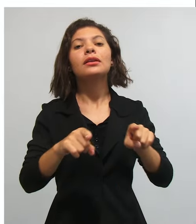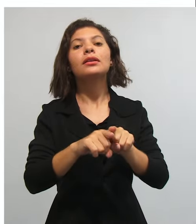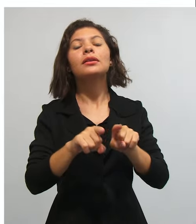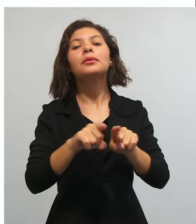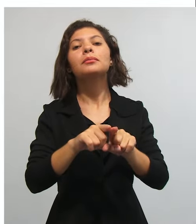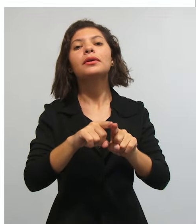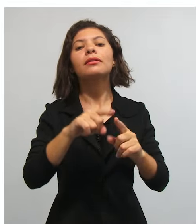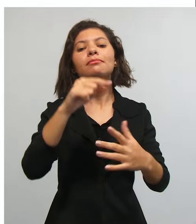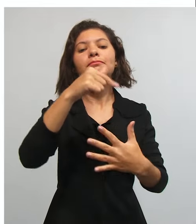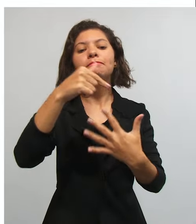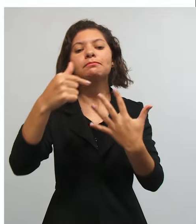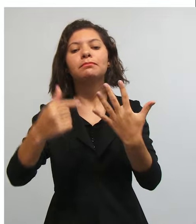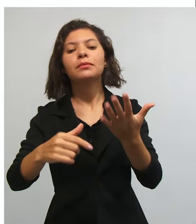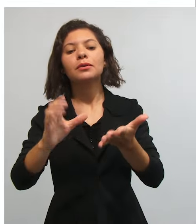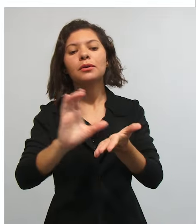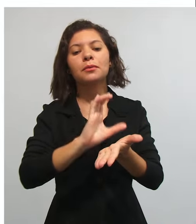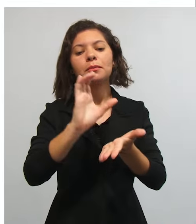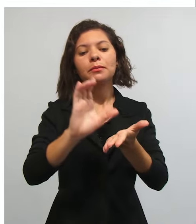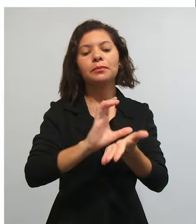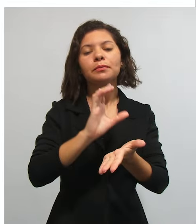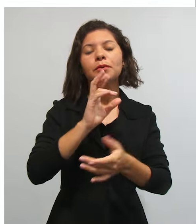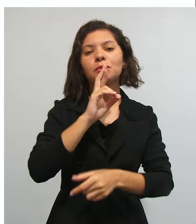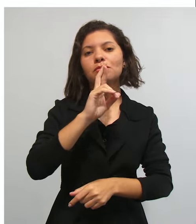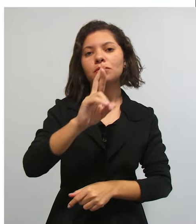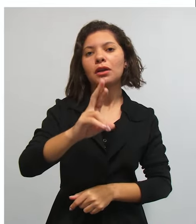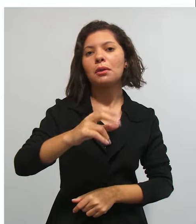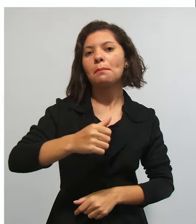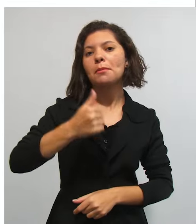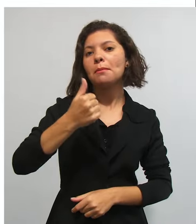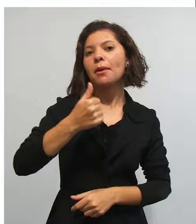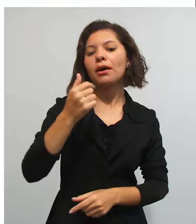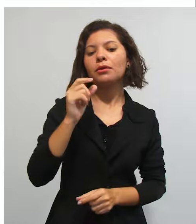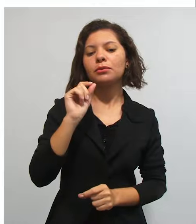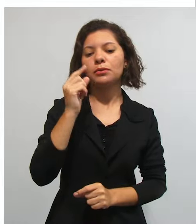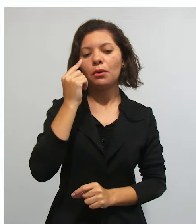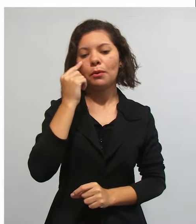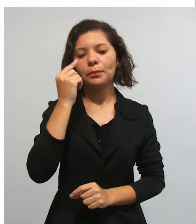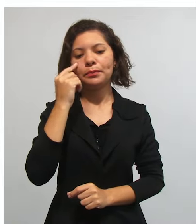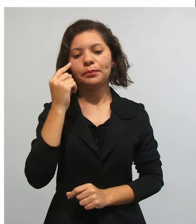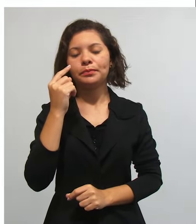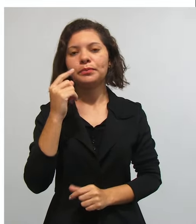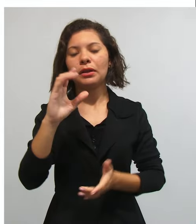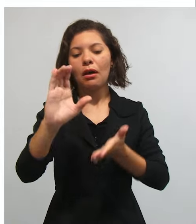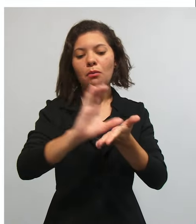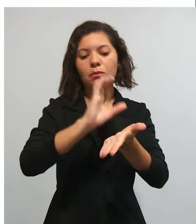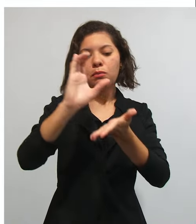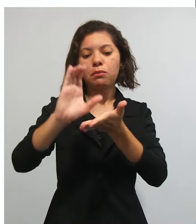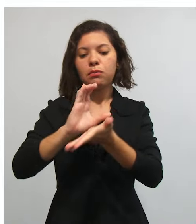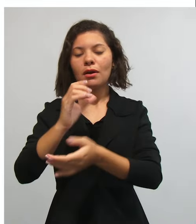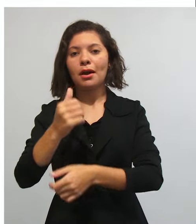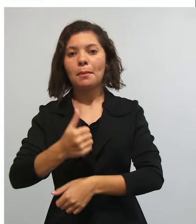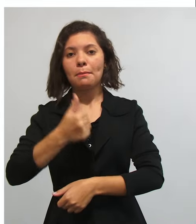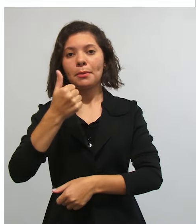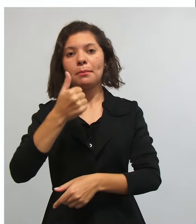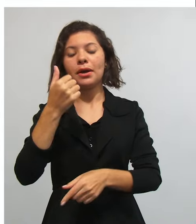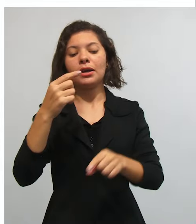por indicador de resultado primário. Então, nós temos as receitas primárias e as